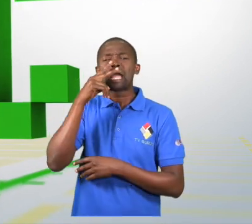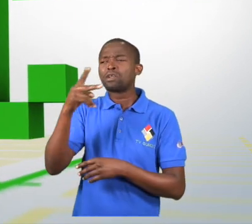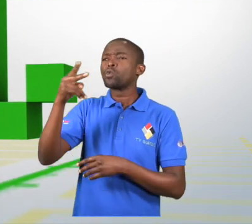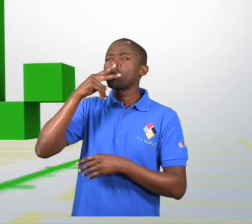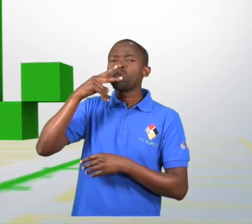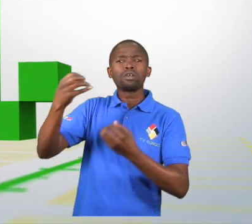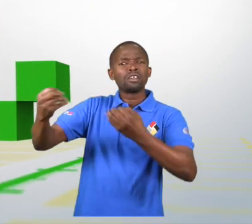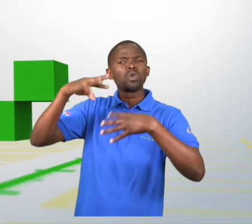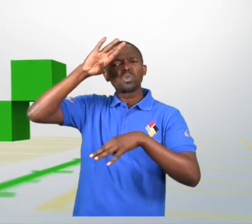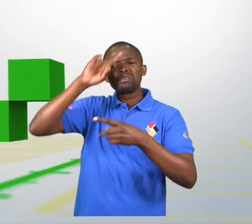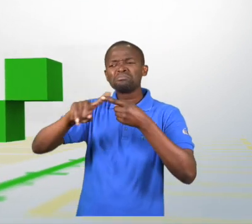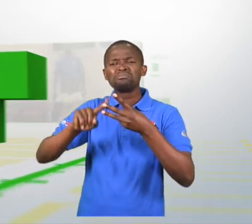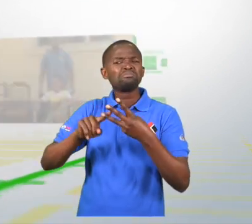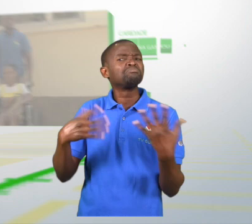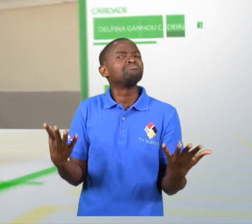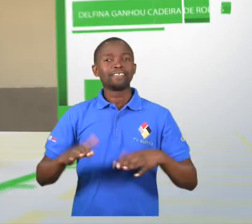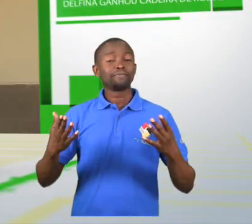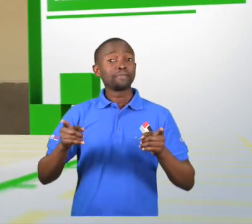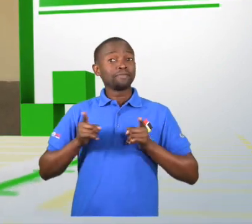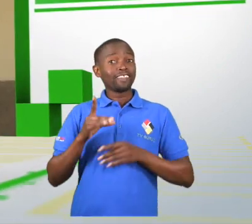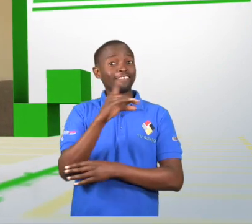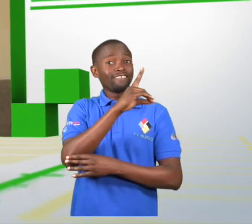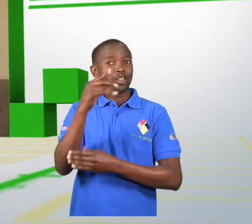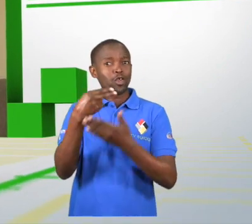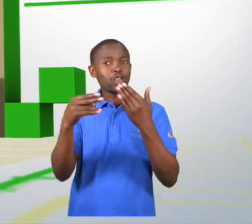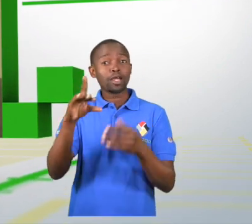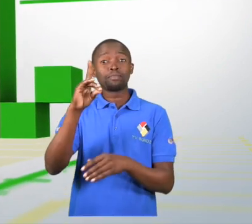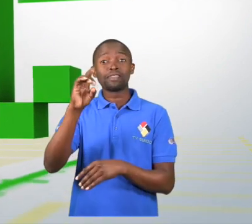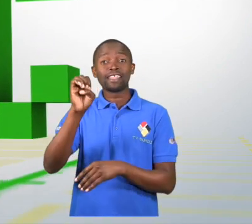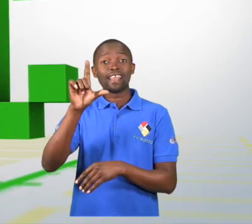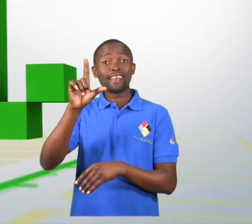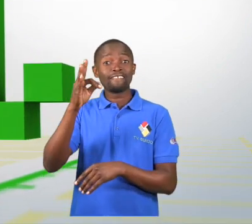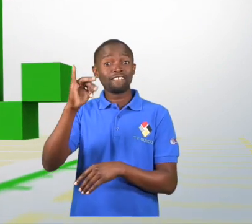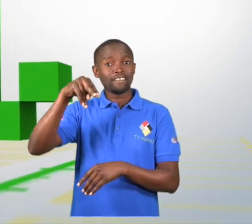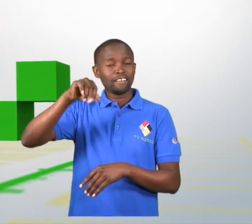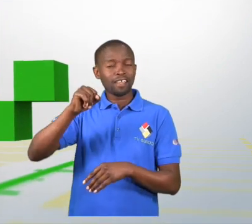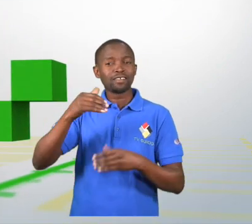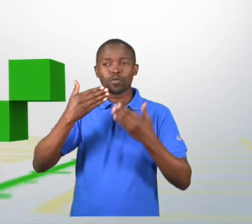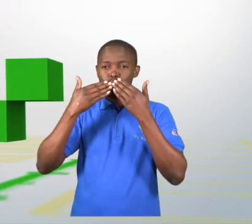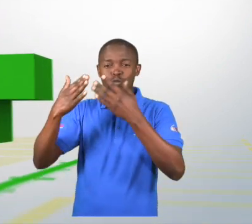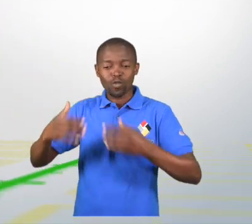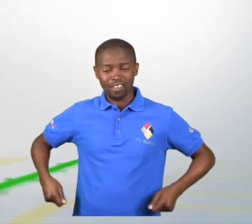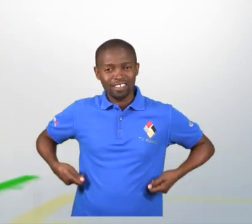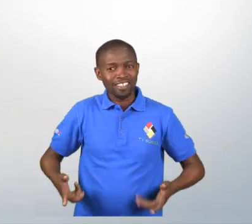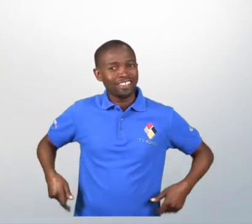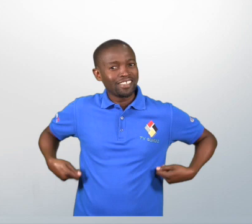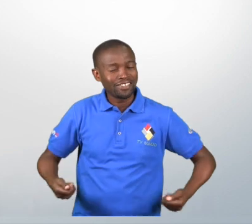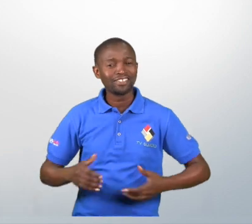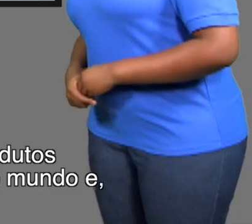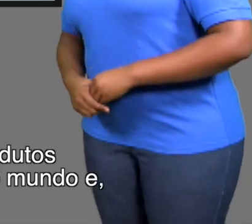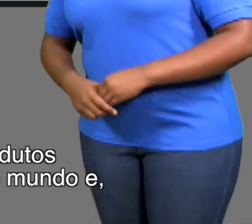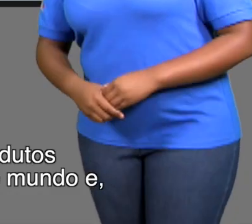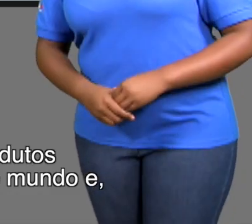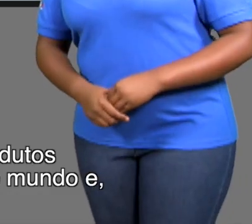doenças o consumo de cigarro pode causar? Uma cadeira de rodas para a menina delfina.